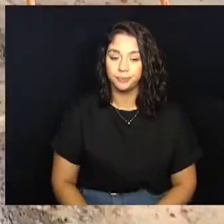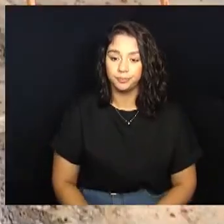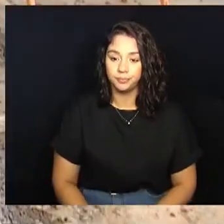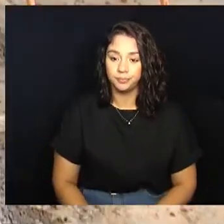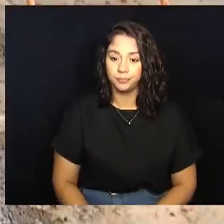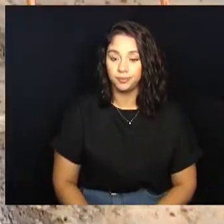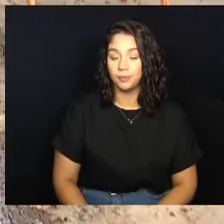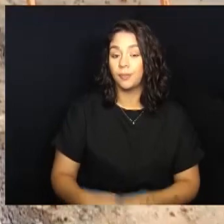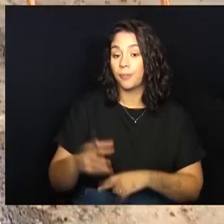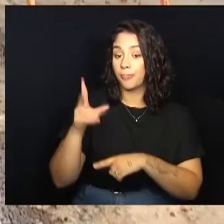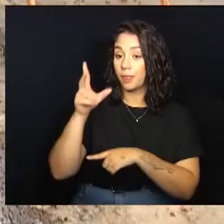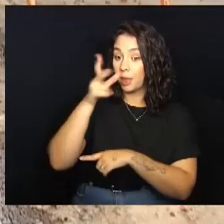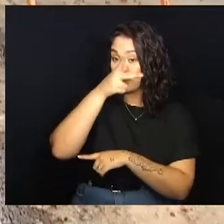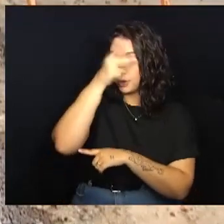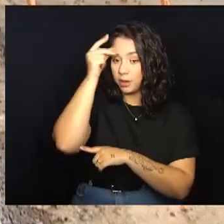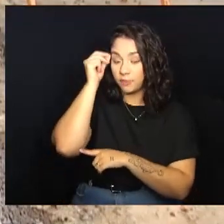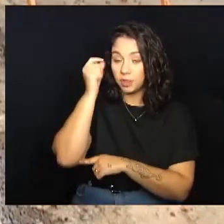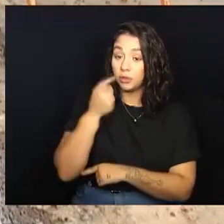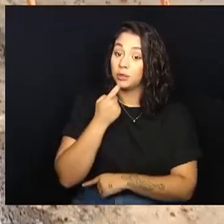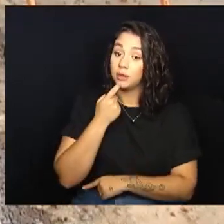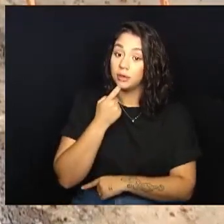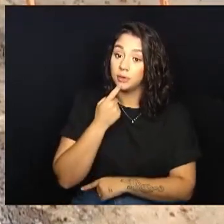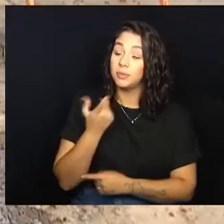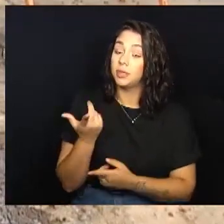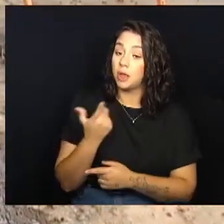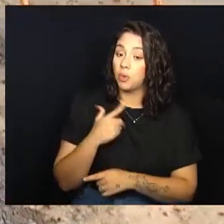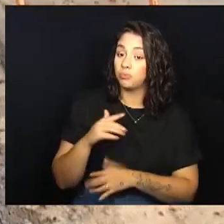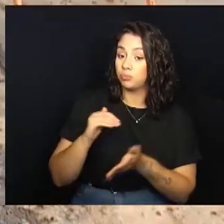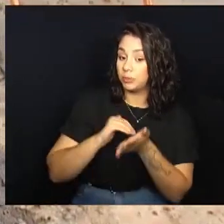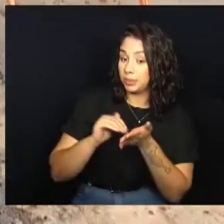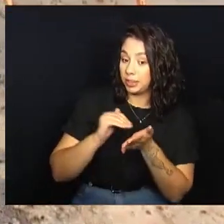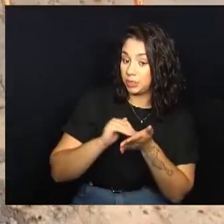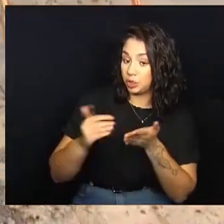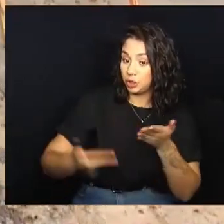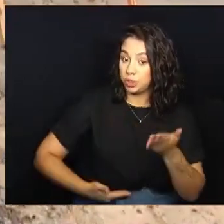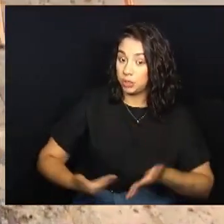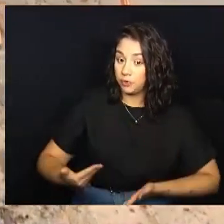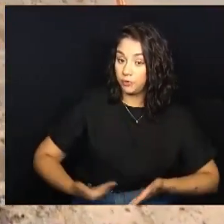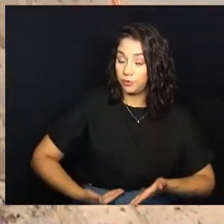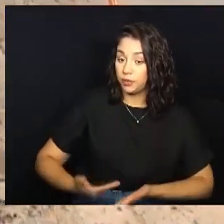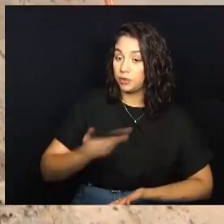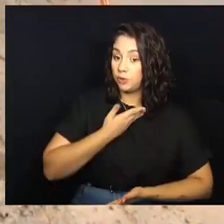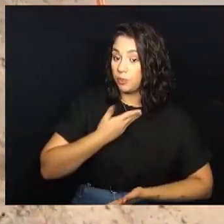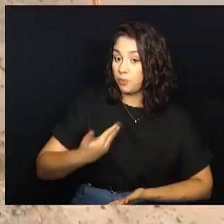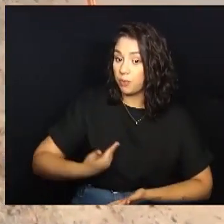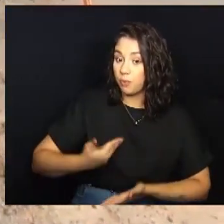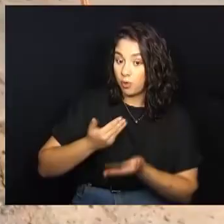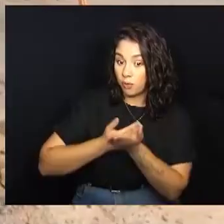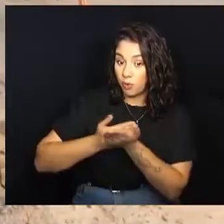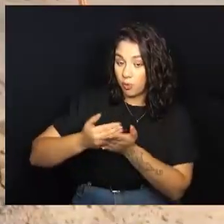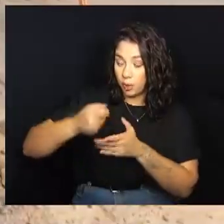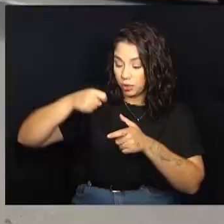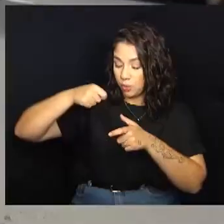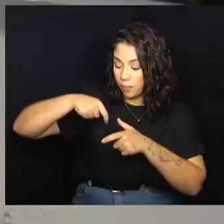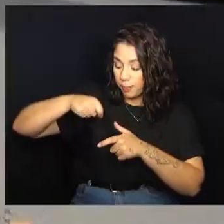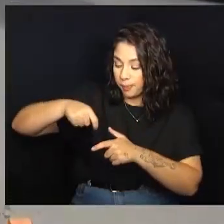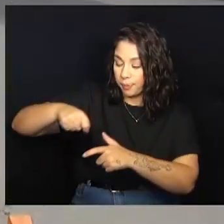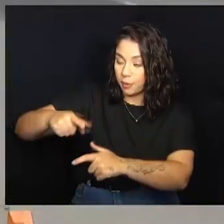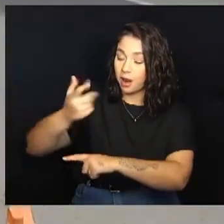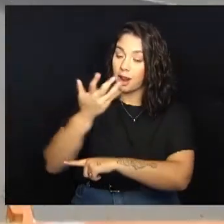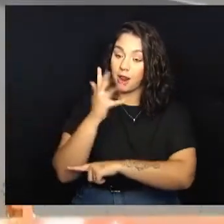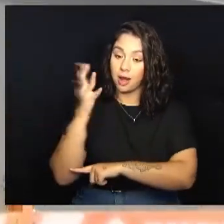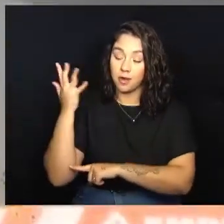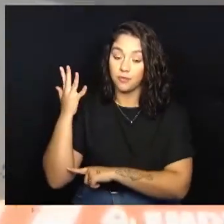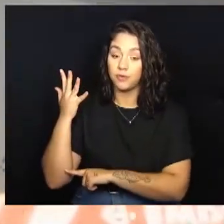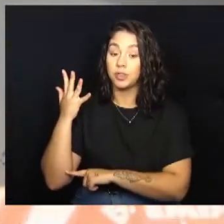A Prefeitura de Campinas, por meio da Secretaria de Serviços Públicos, começou o plantio de mudas de árvores na